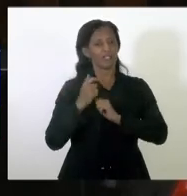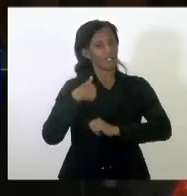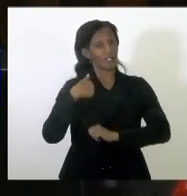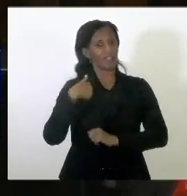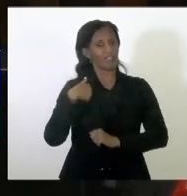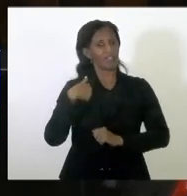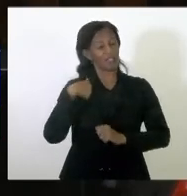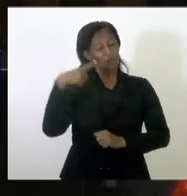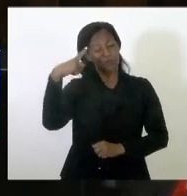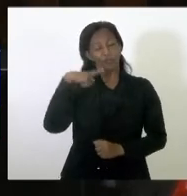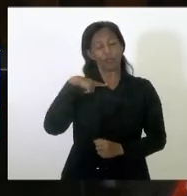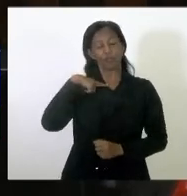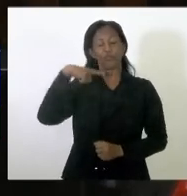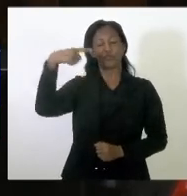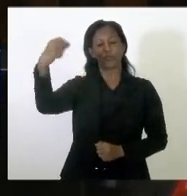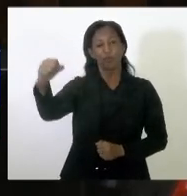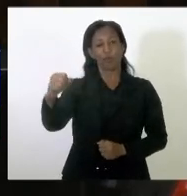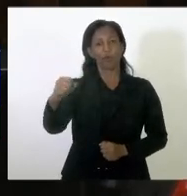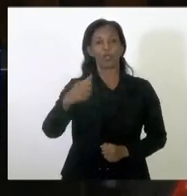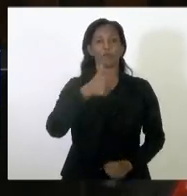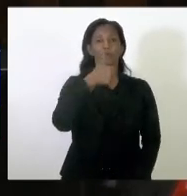fui escolhido por